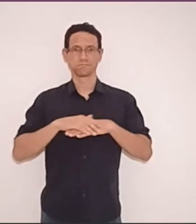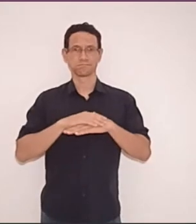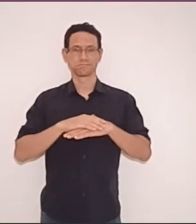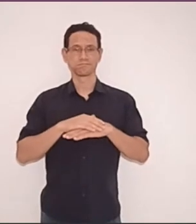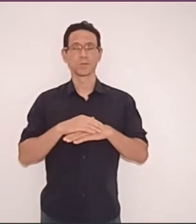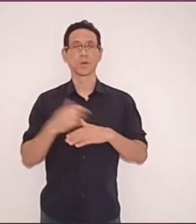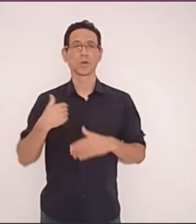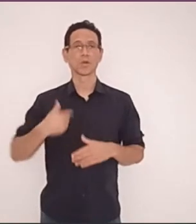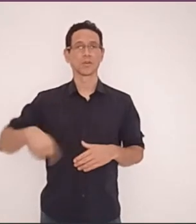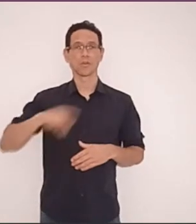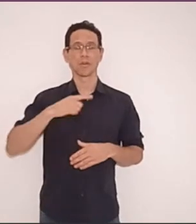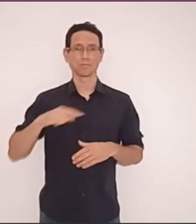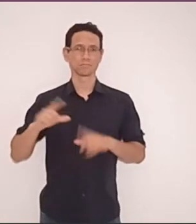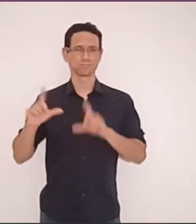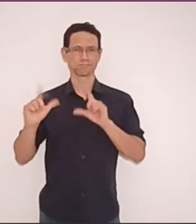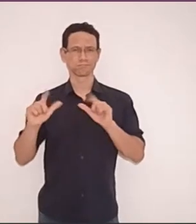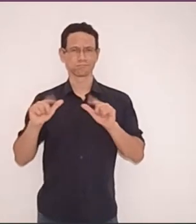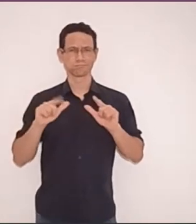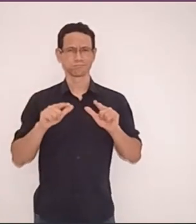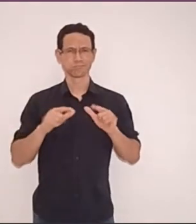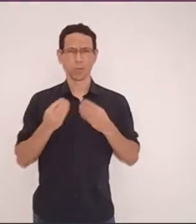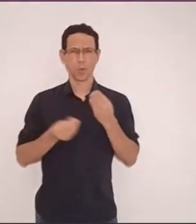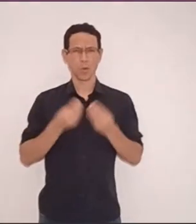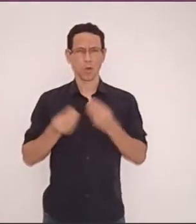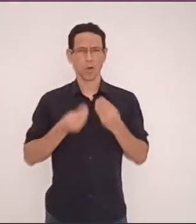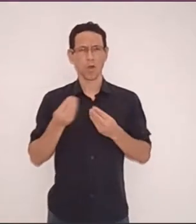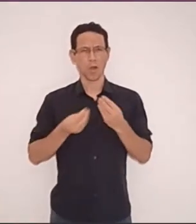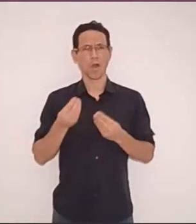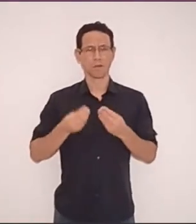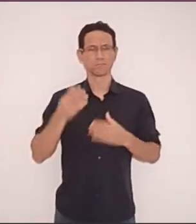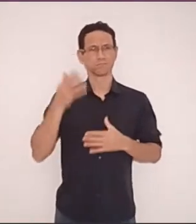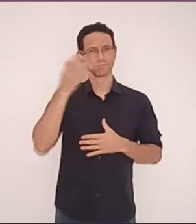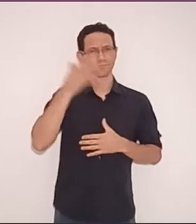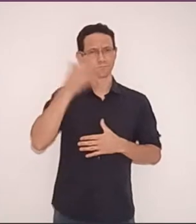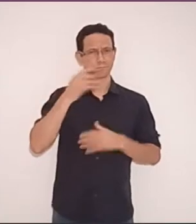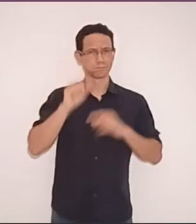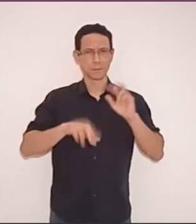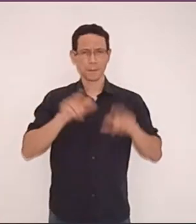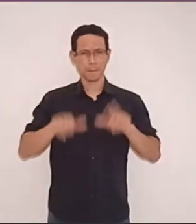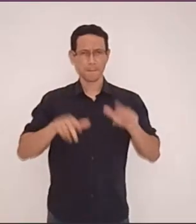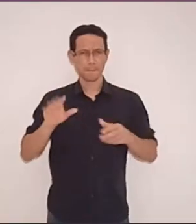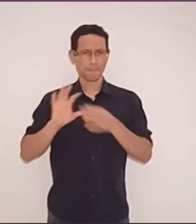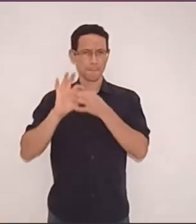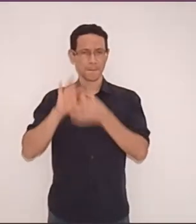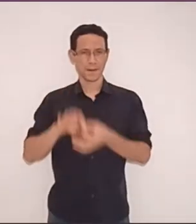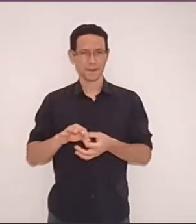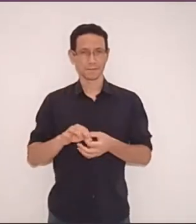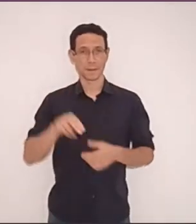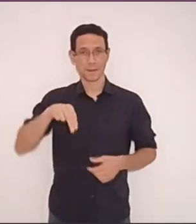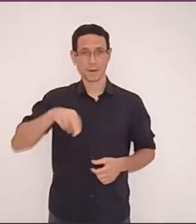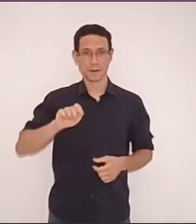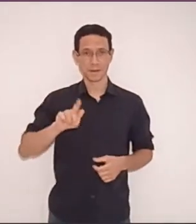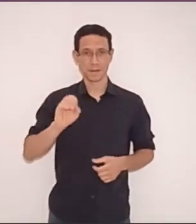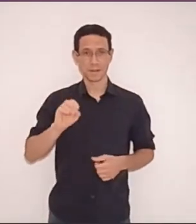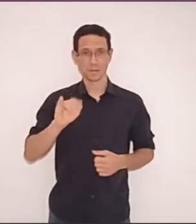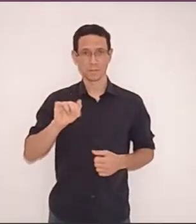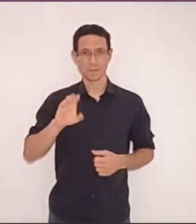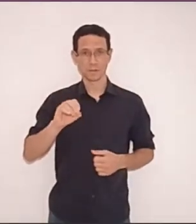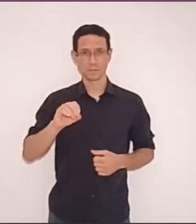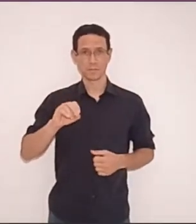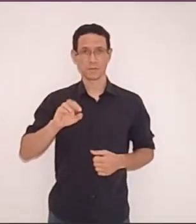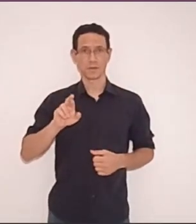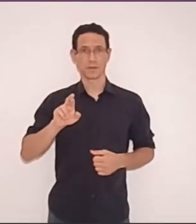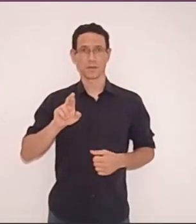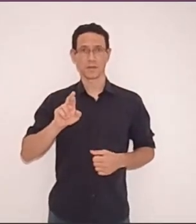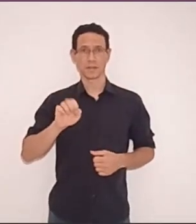nossas trajetórias sustentam nossos discursos contamos com a presença de nego Bispo preta Rara e Renato Nogueira